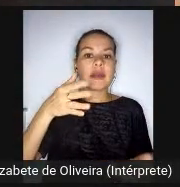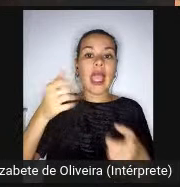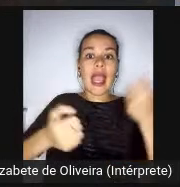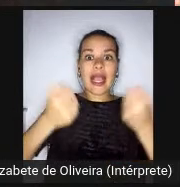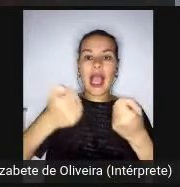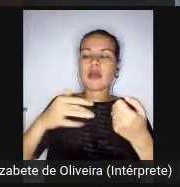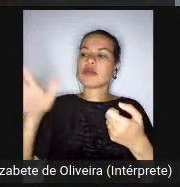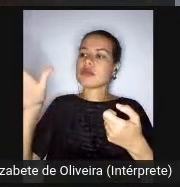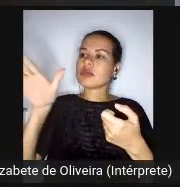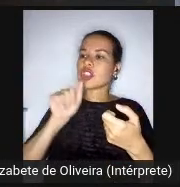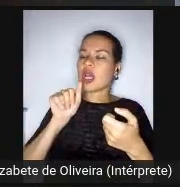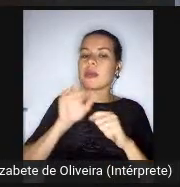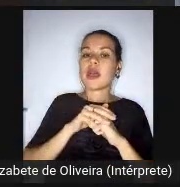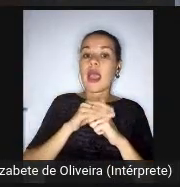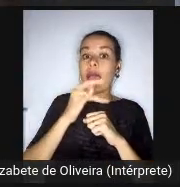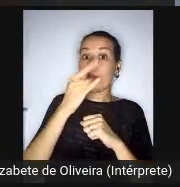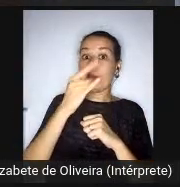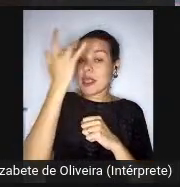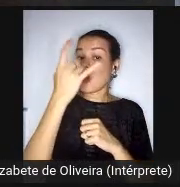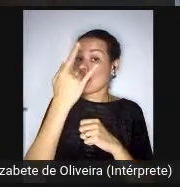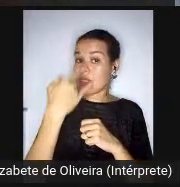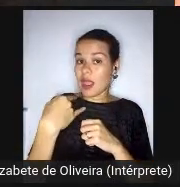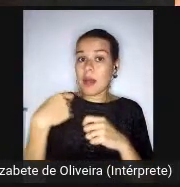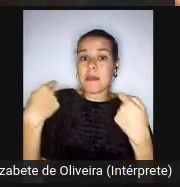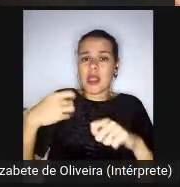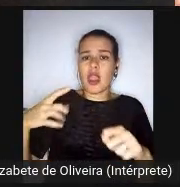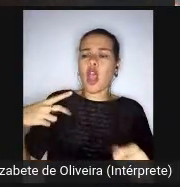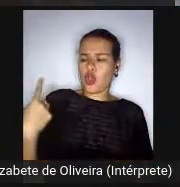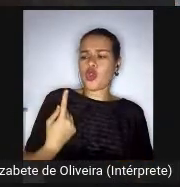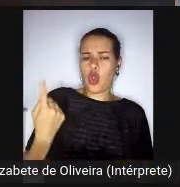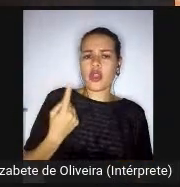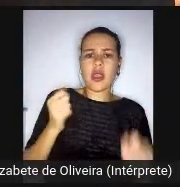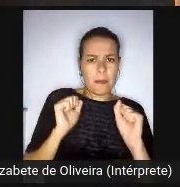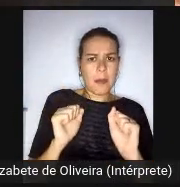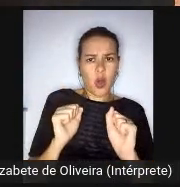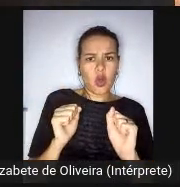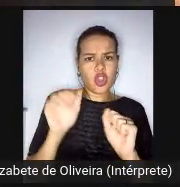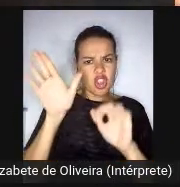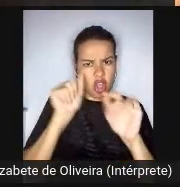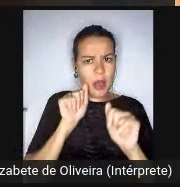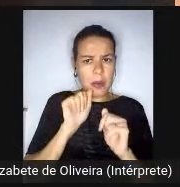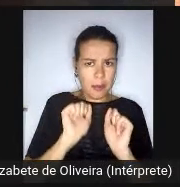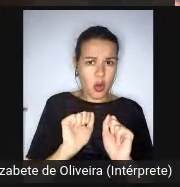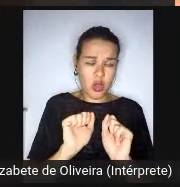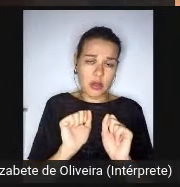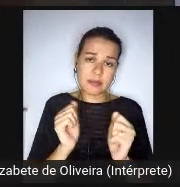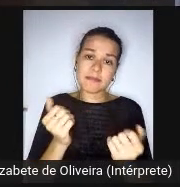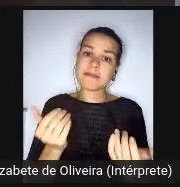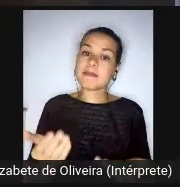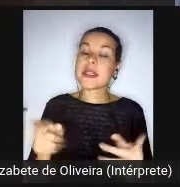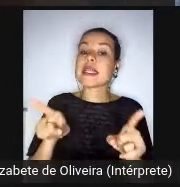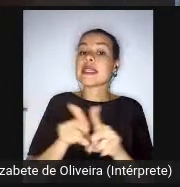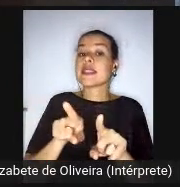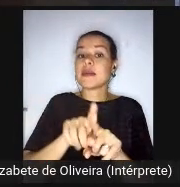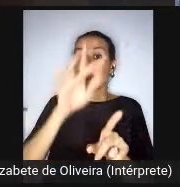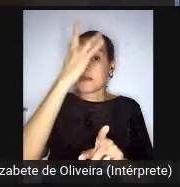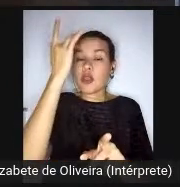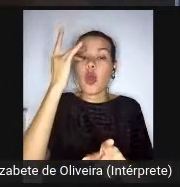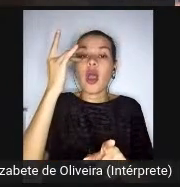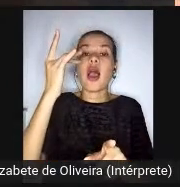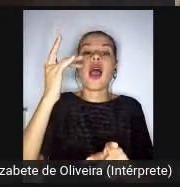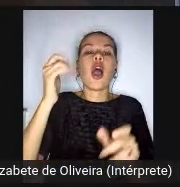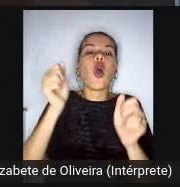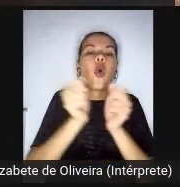ela deseja para deseja não depender de ninguém é uma pessoa com deficiência Será que essa pessoa com deficiência vai conseguir chegar a